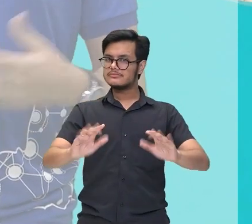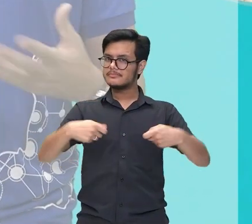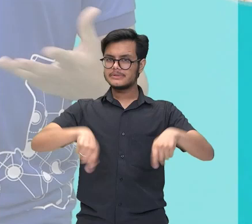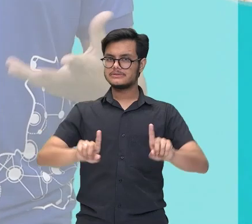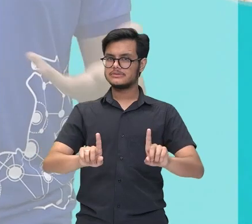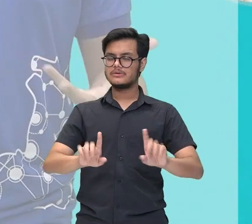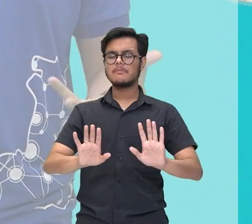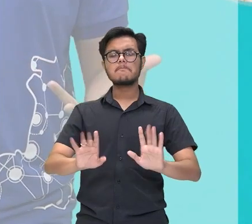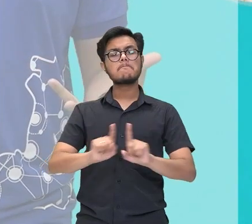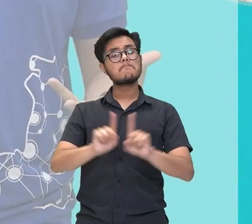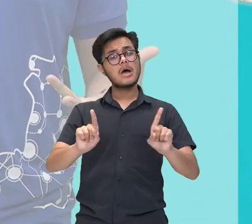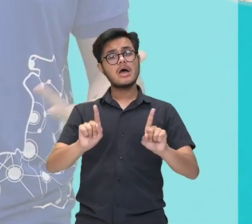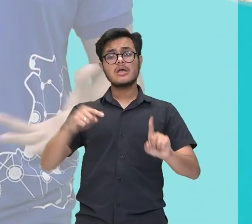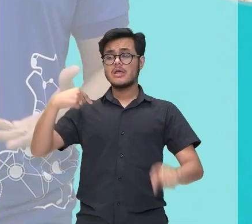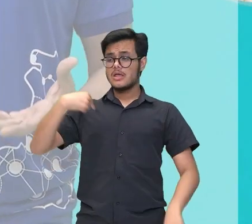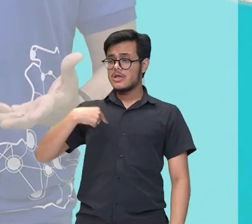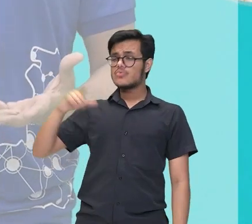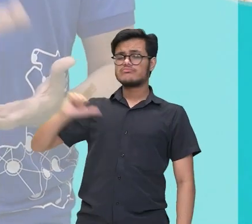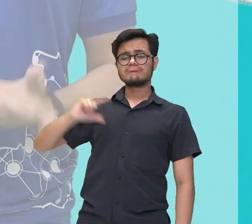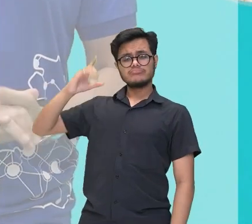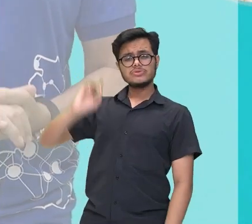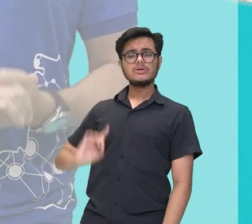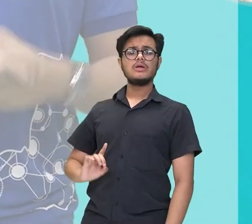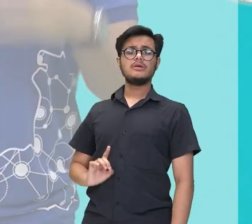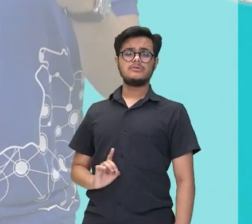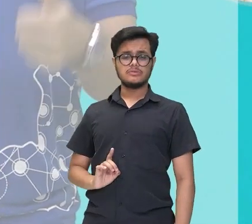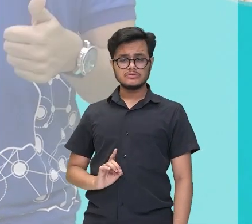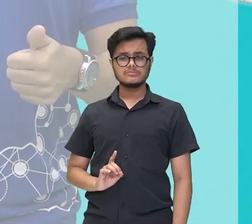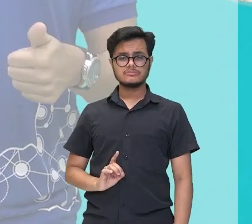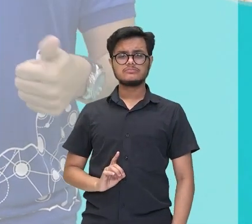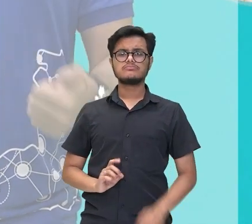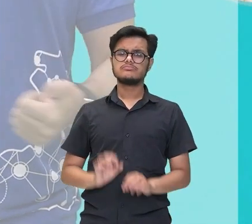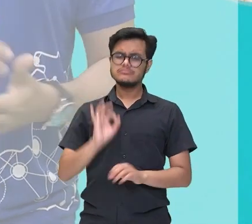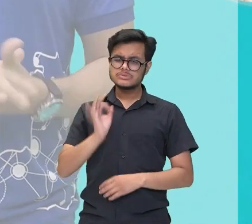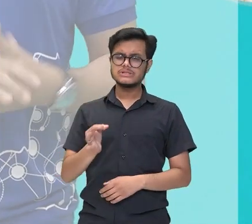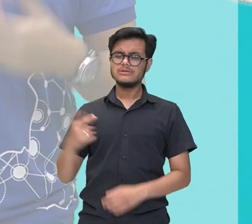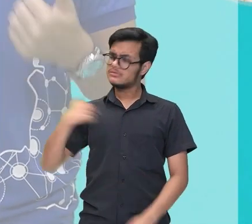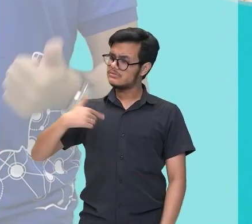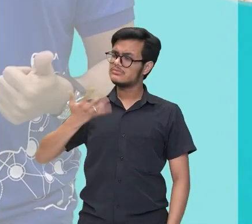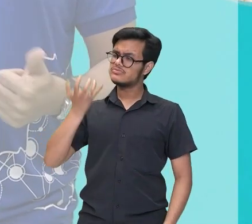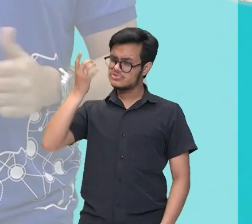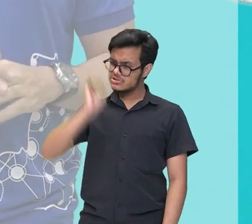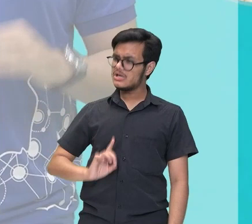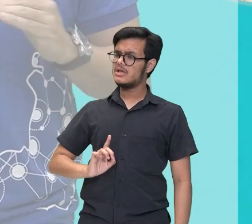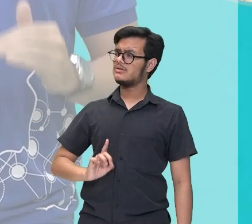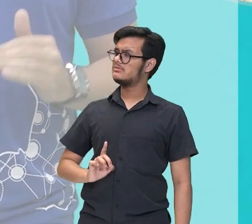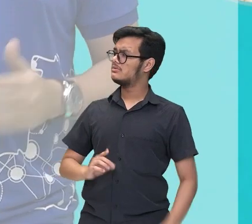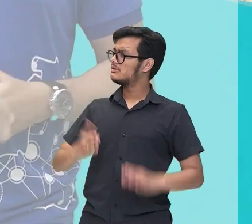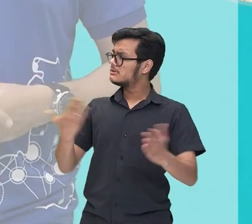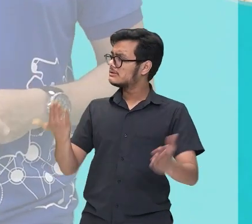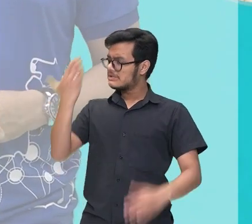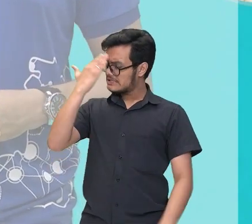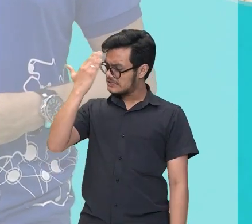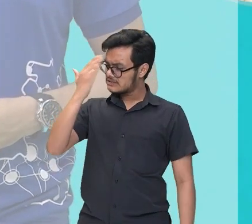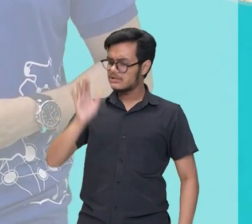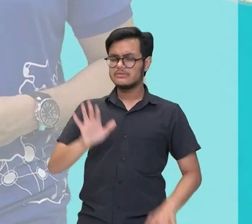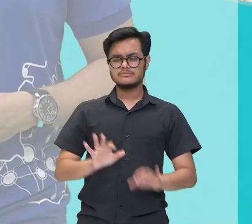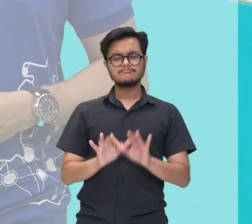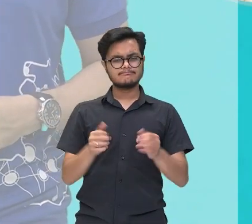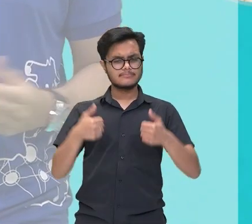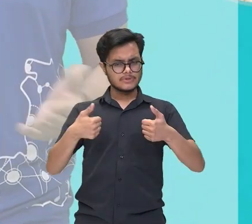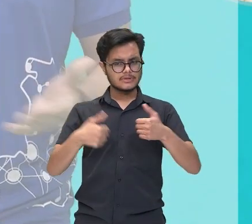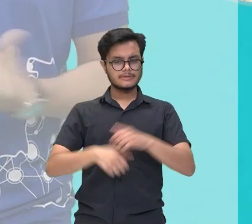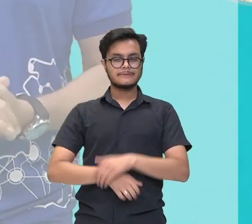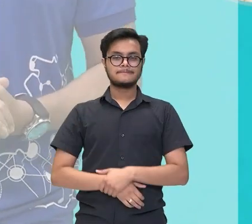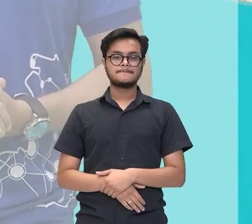que você quer exigir esses direitos. Falar isso sim, dizer que você quer exigir seus direitos, que você sabe dos seus direitos, mas de uma forma mais tranquila, tá bom,